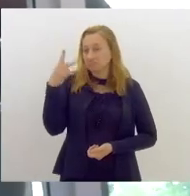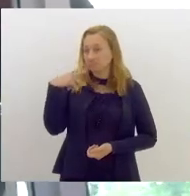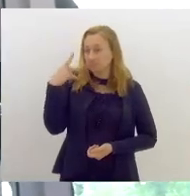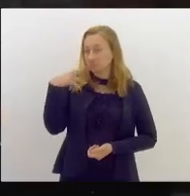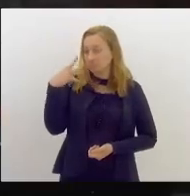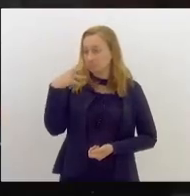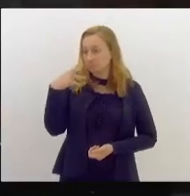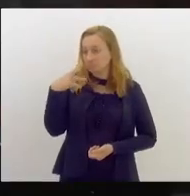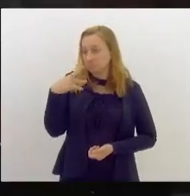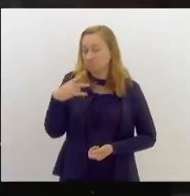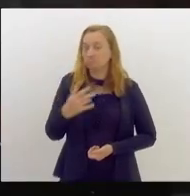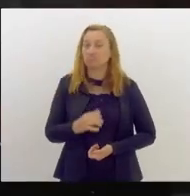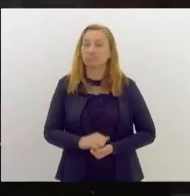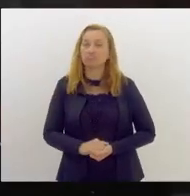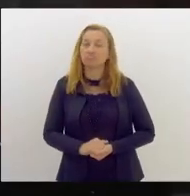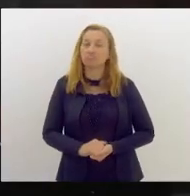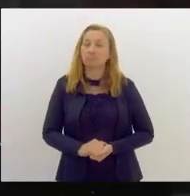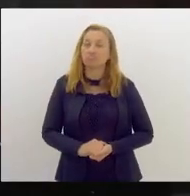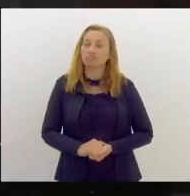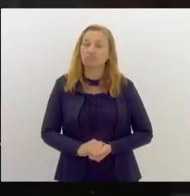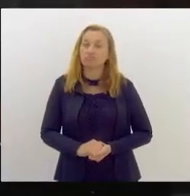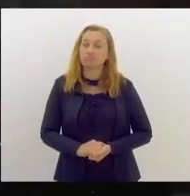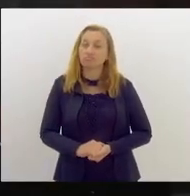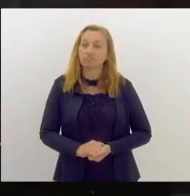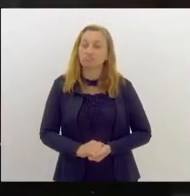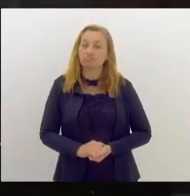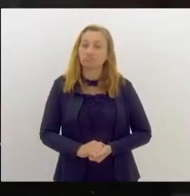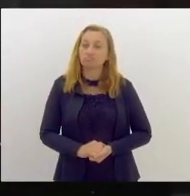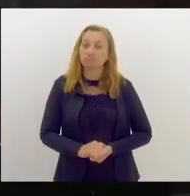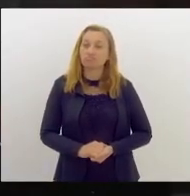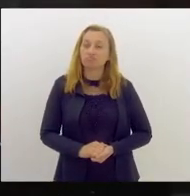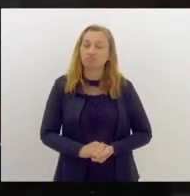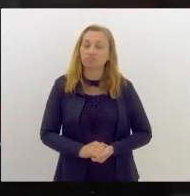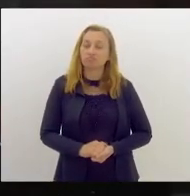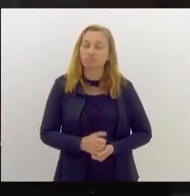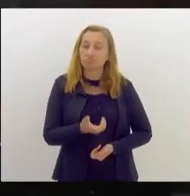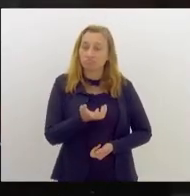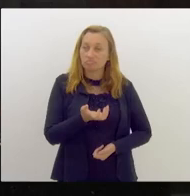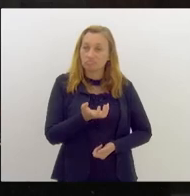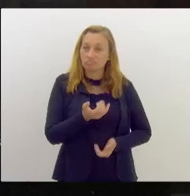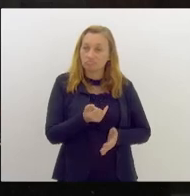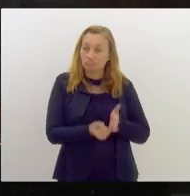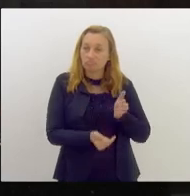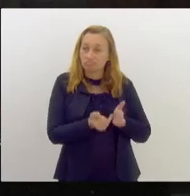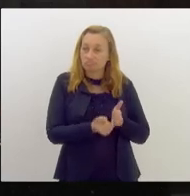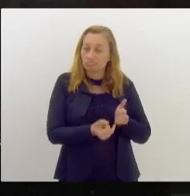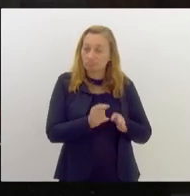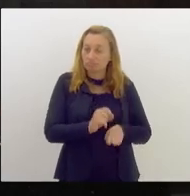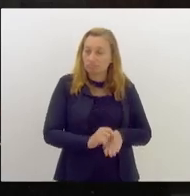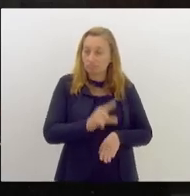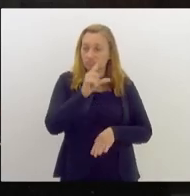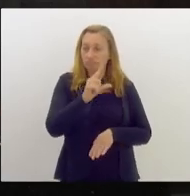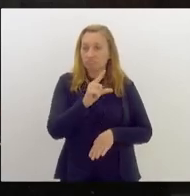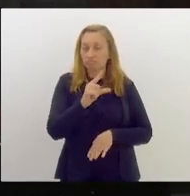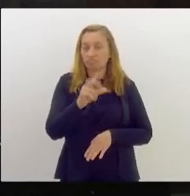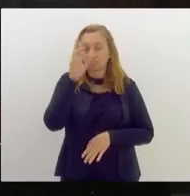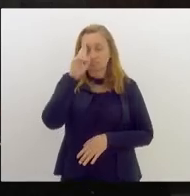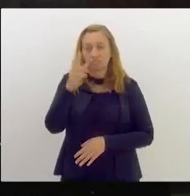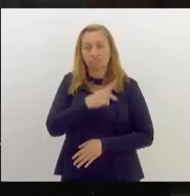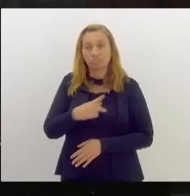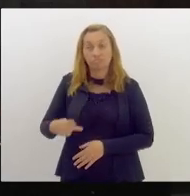que seja a favor de aumento de imposto senhora presidente eu